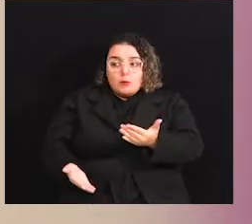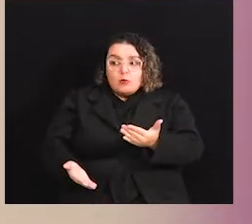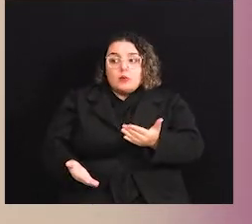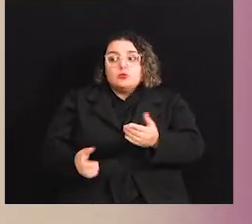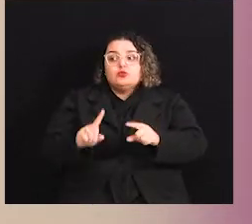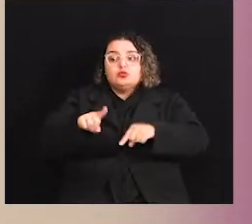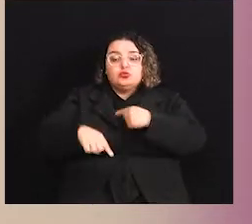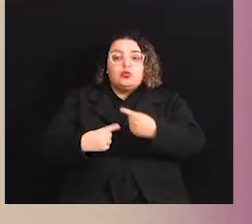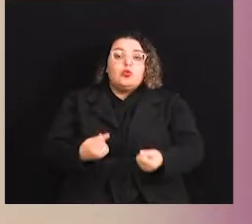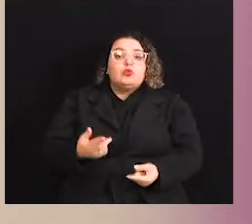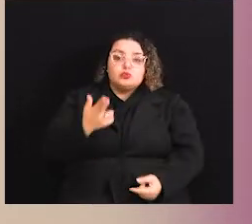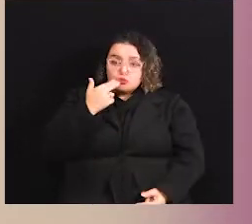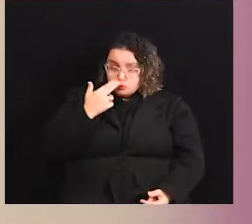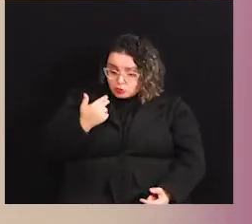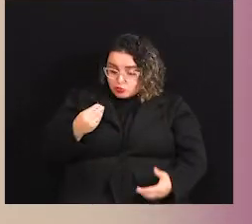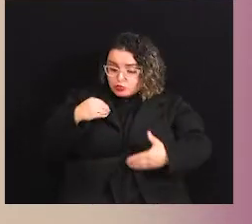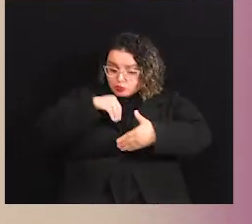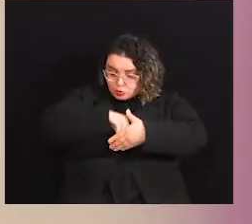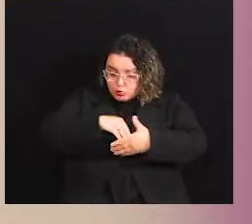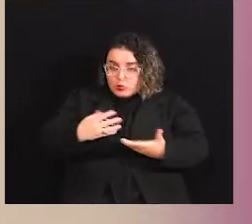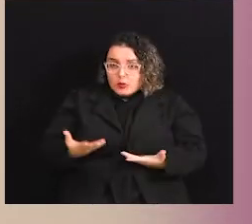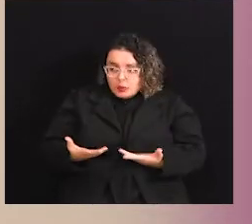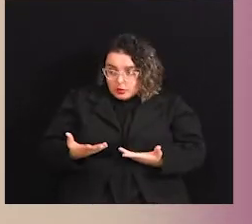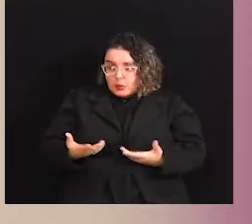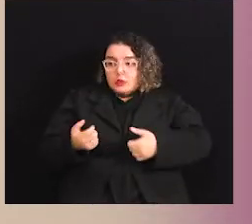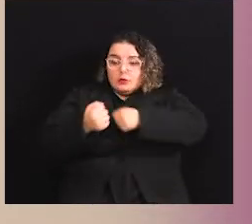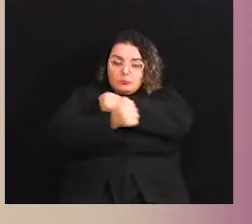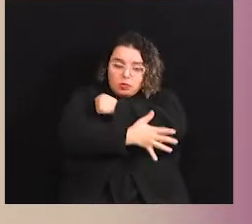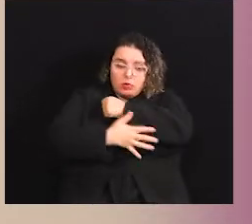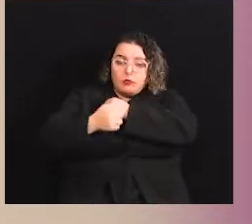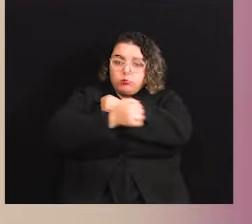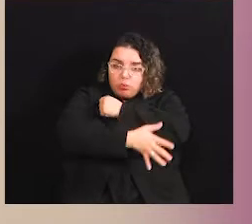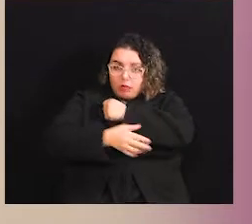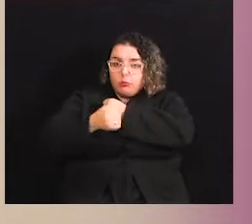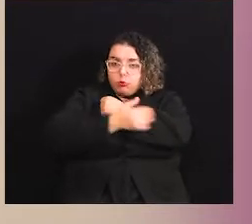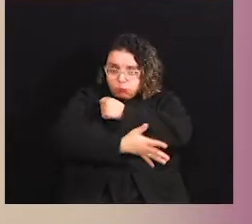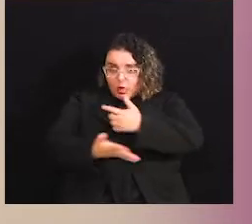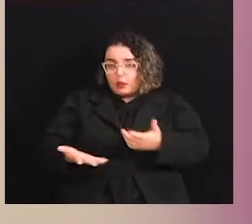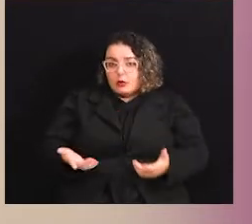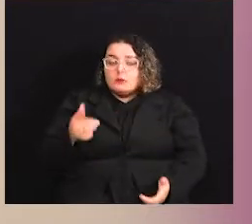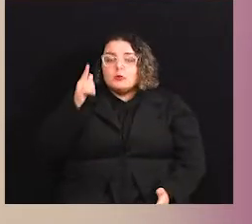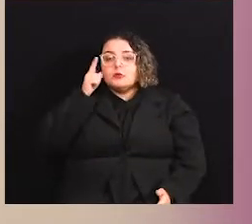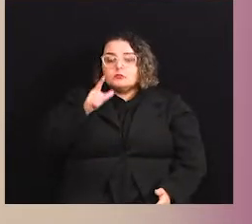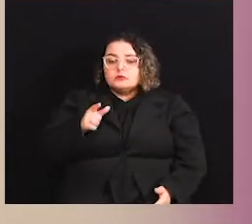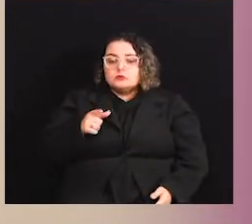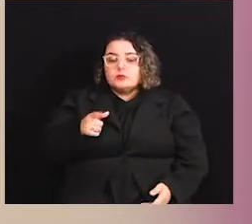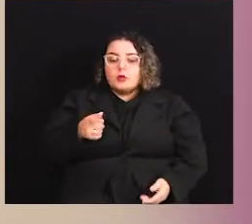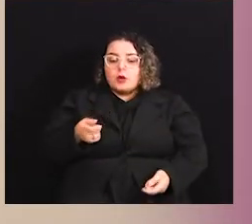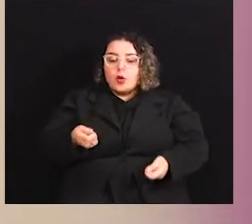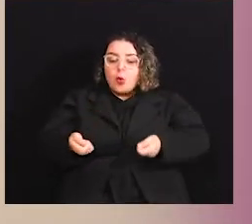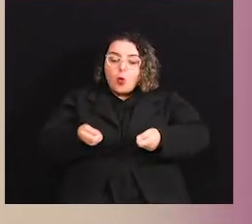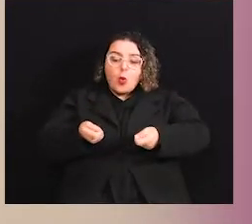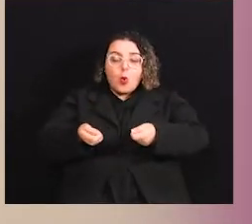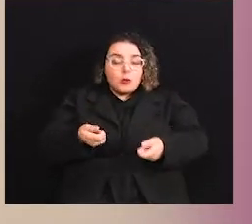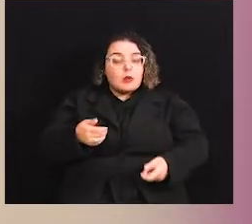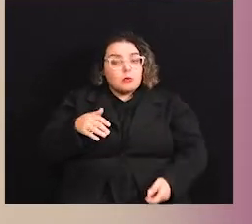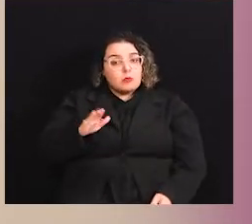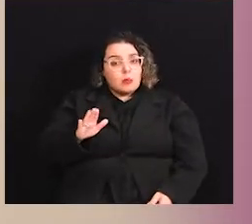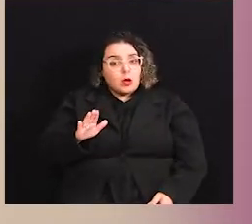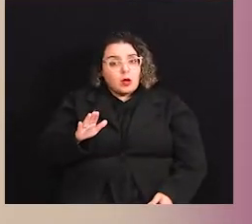de outros nutrientes por conta do aumento do ritmo intestinal. Então, a gente consegue graduar muito